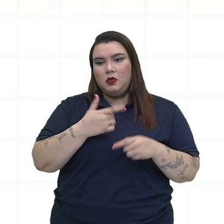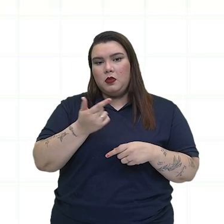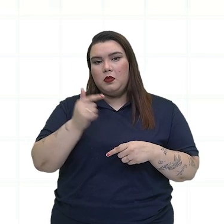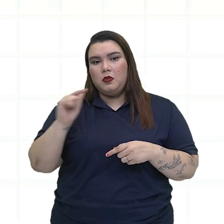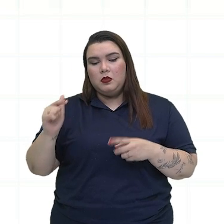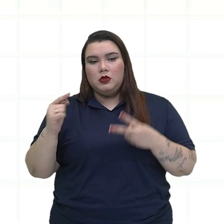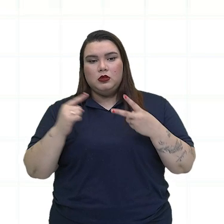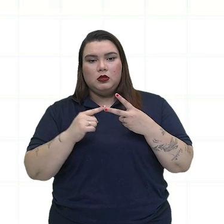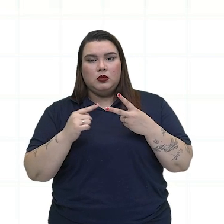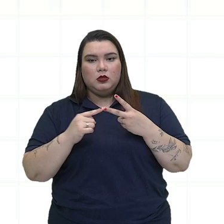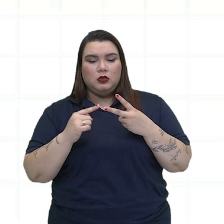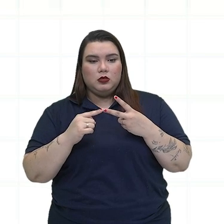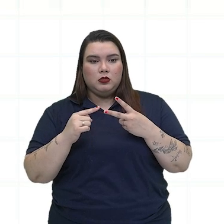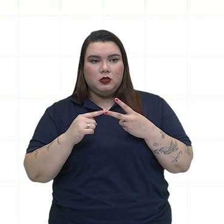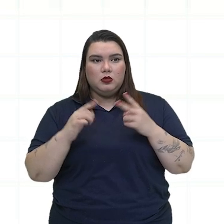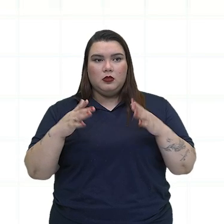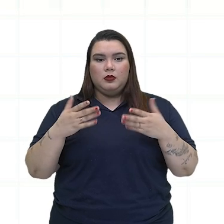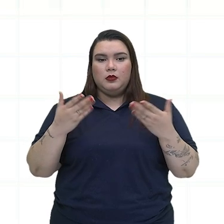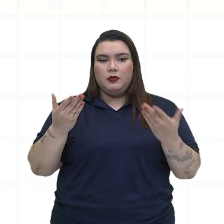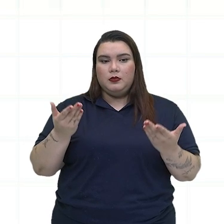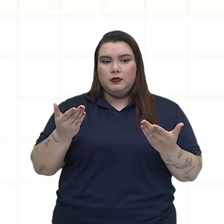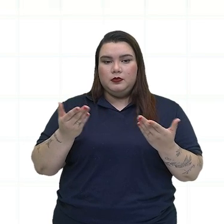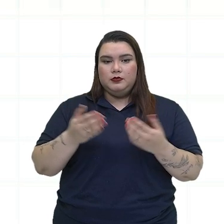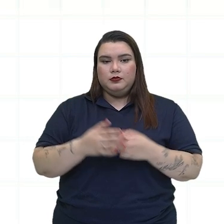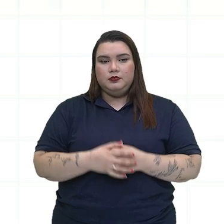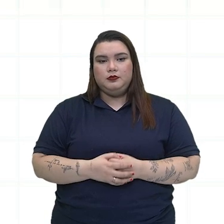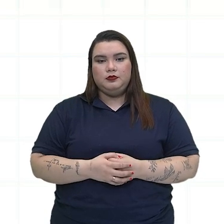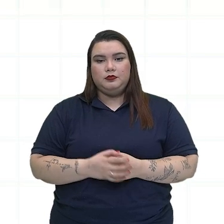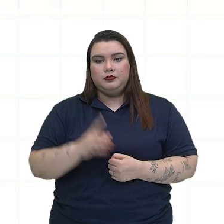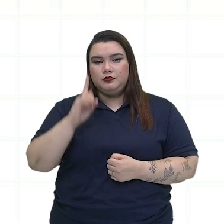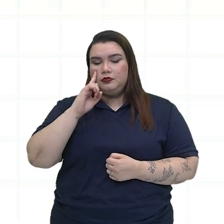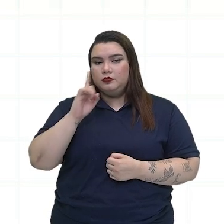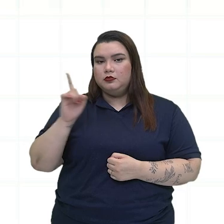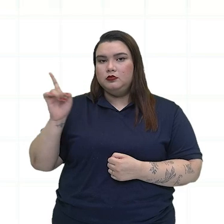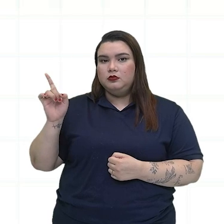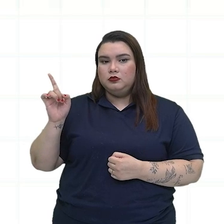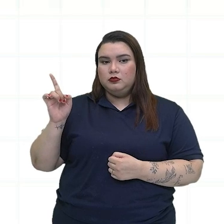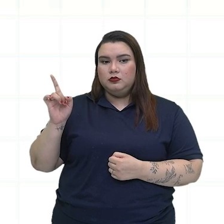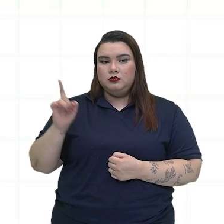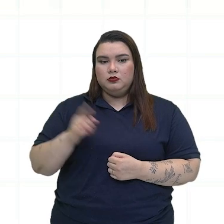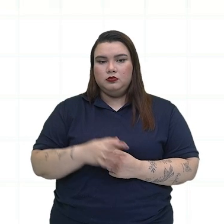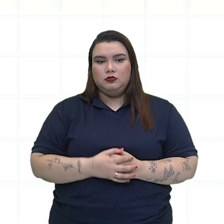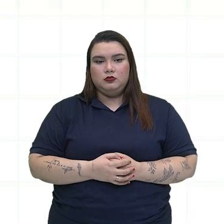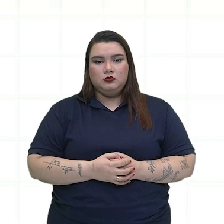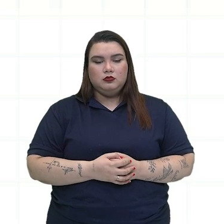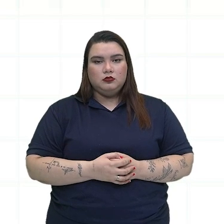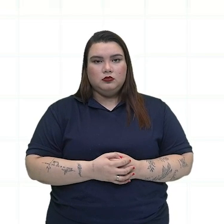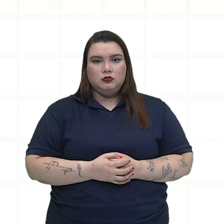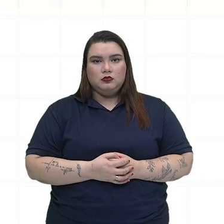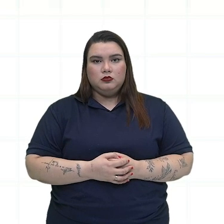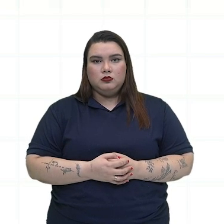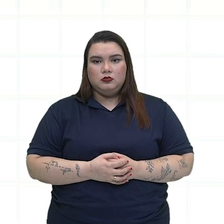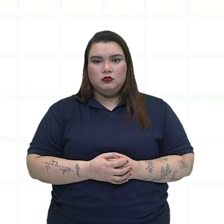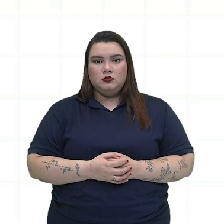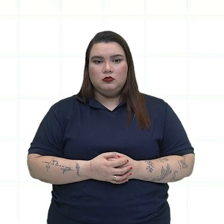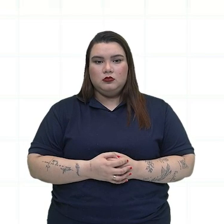categoria, né? Nós íamos ver outra categoria, então aqui, ó, contact details,